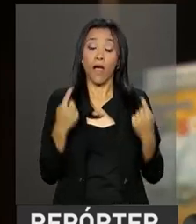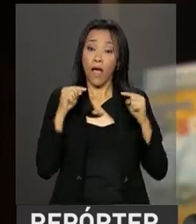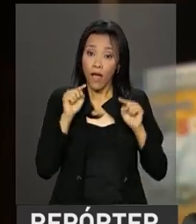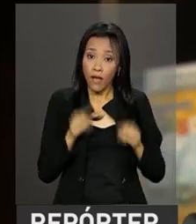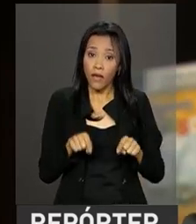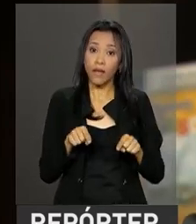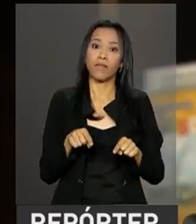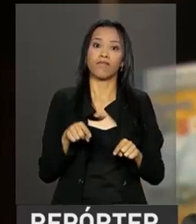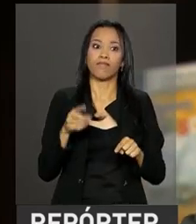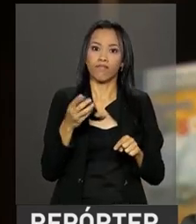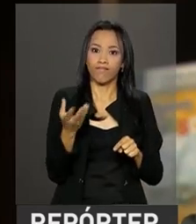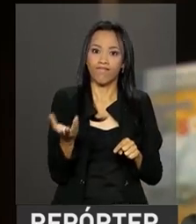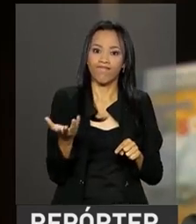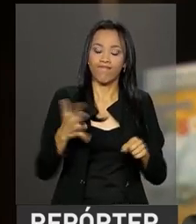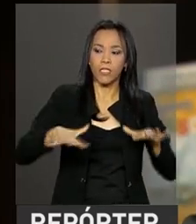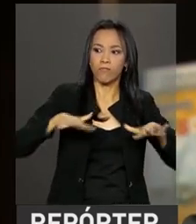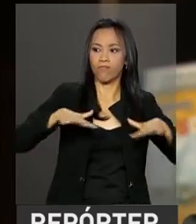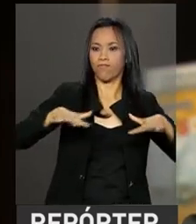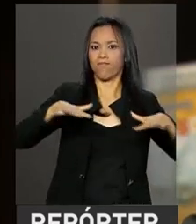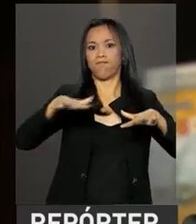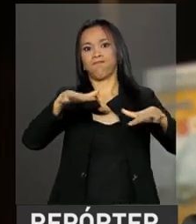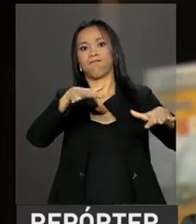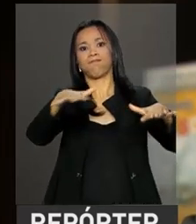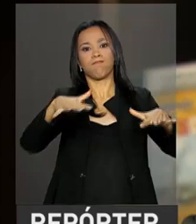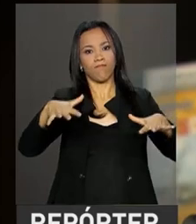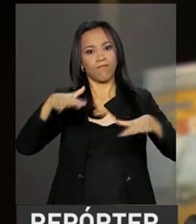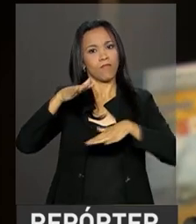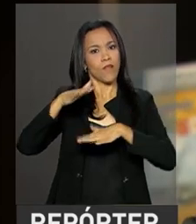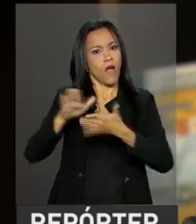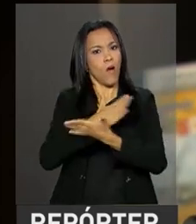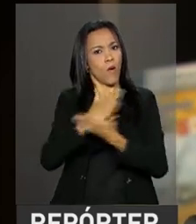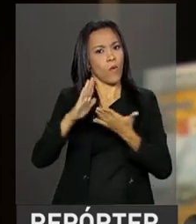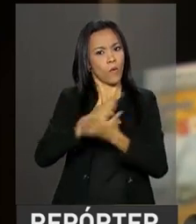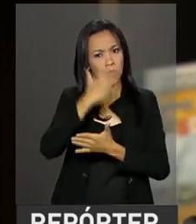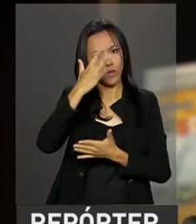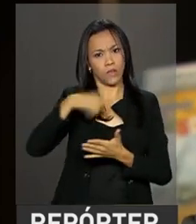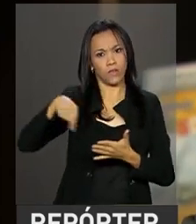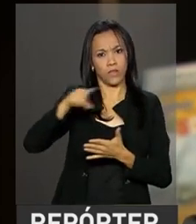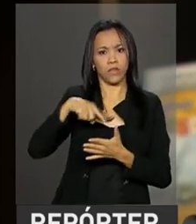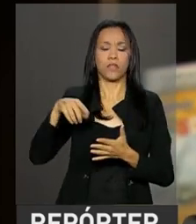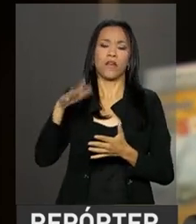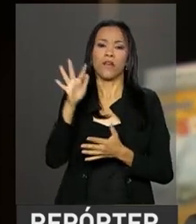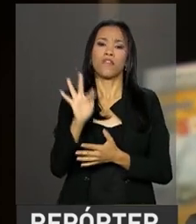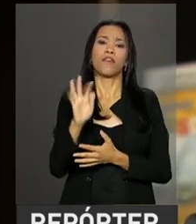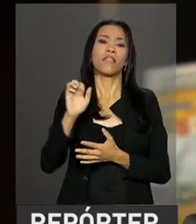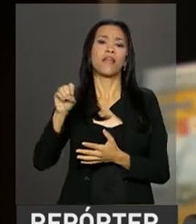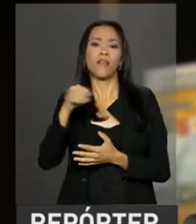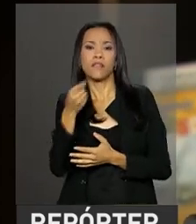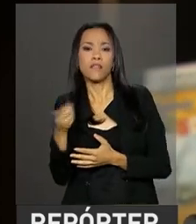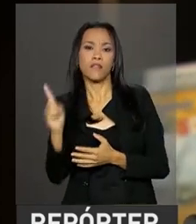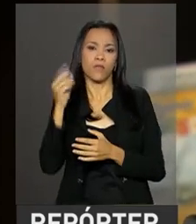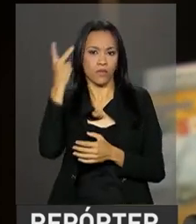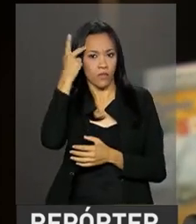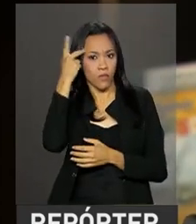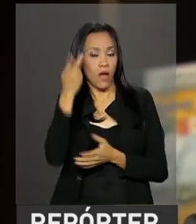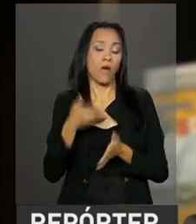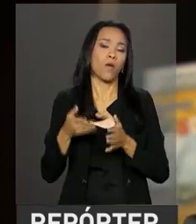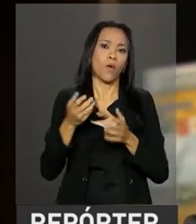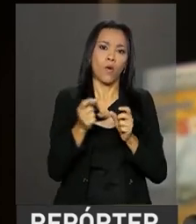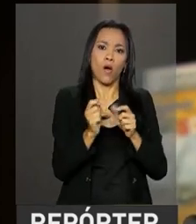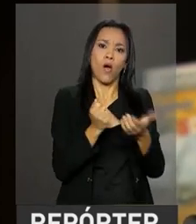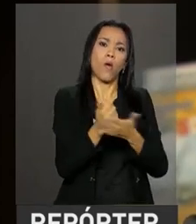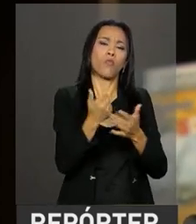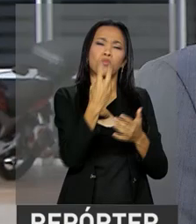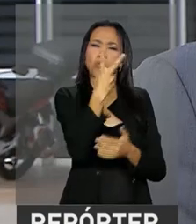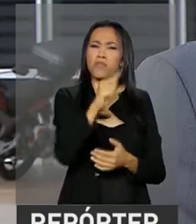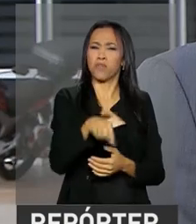movimento grande que pode significar, segundo alguns estudos da Federação de São Paulo, da CNC, um crescimento do comércio da ordem de